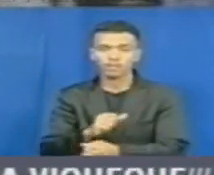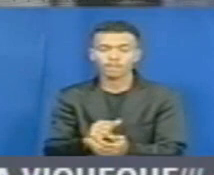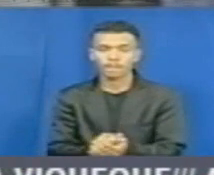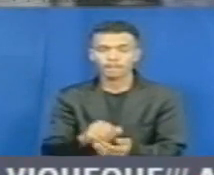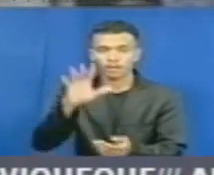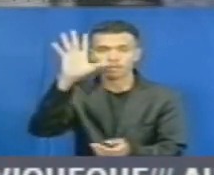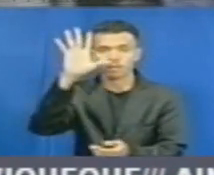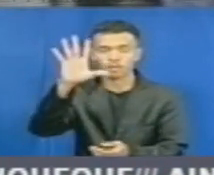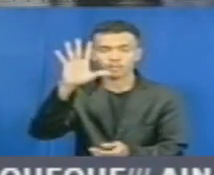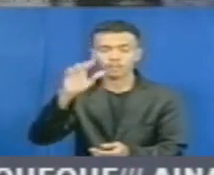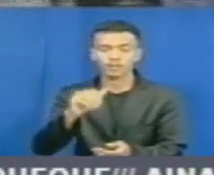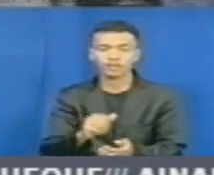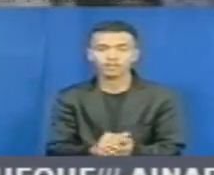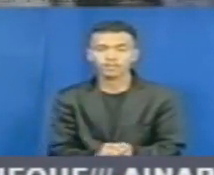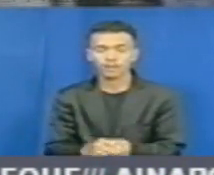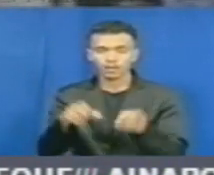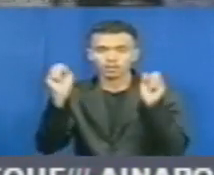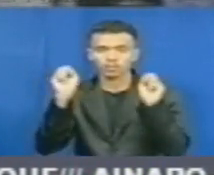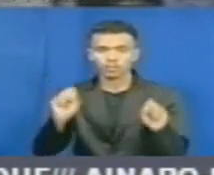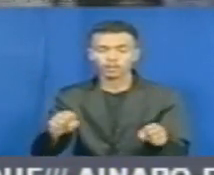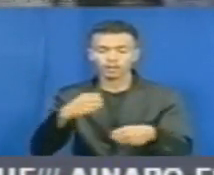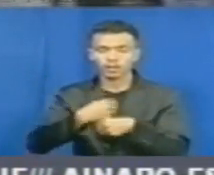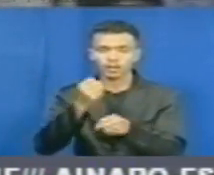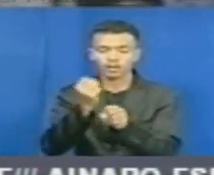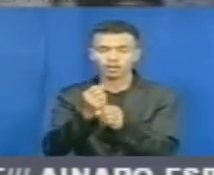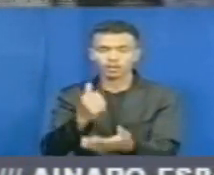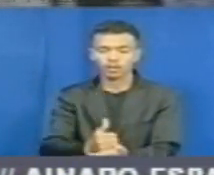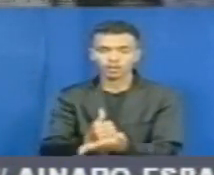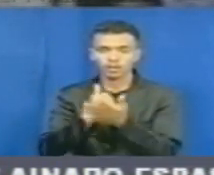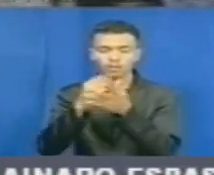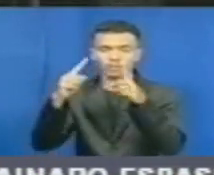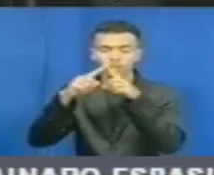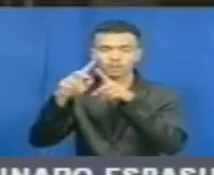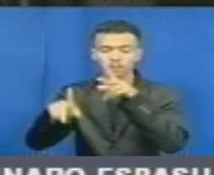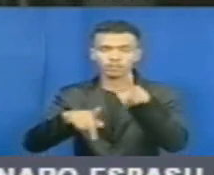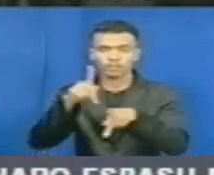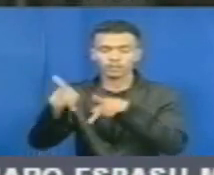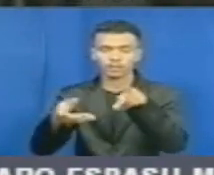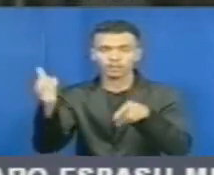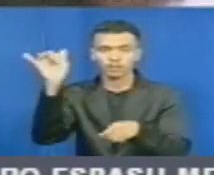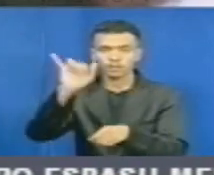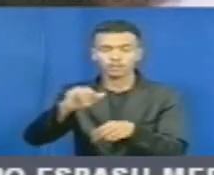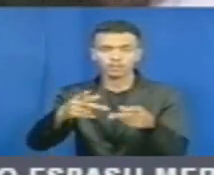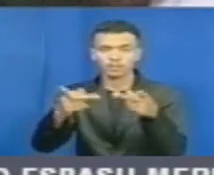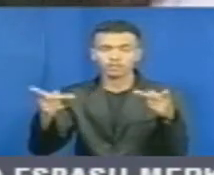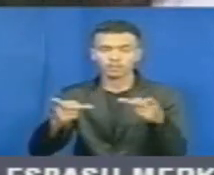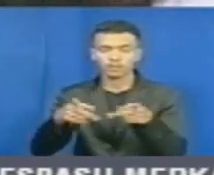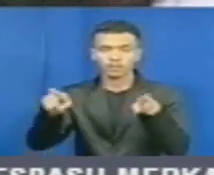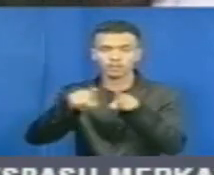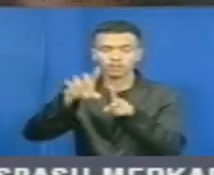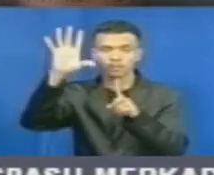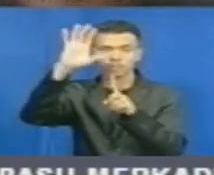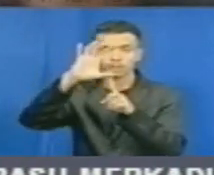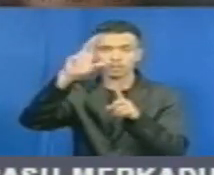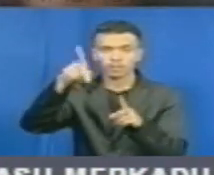lorong lima o liu para tu bela halo atendimento ba itene comandante sire. Ia fatinha nessa comandante penitelli